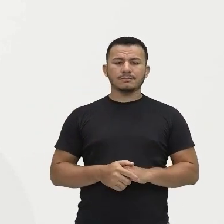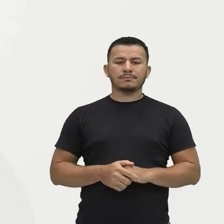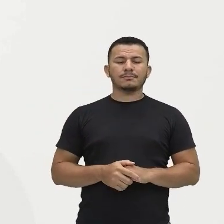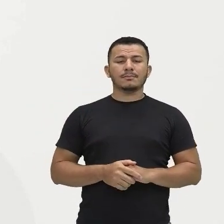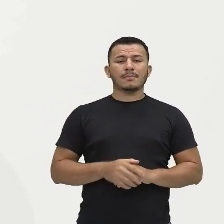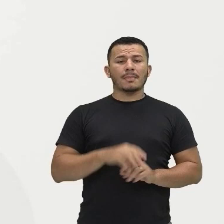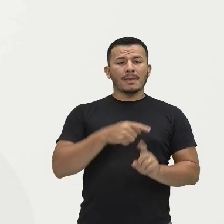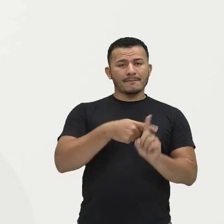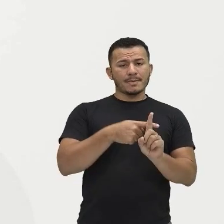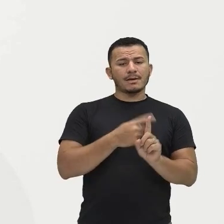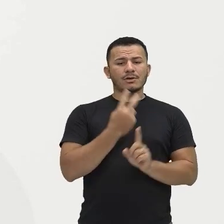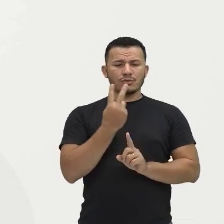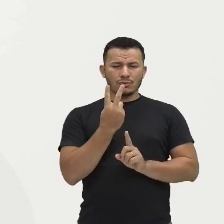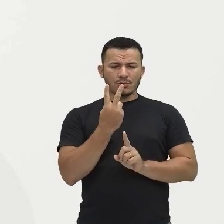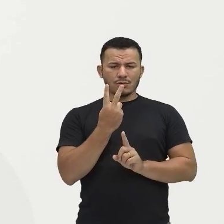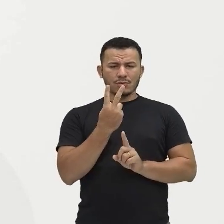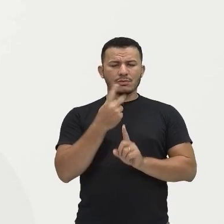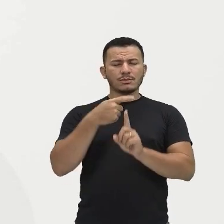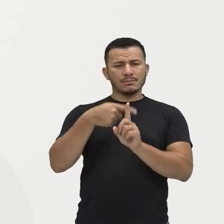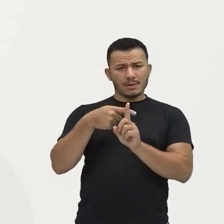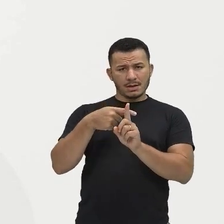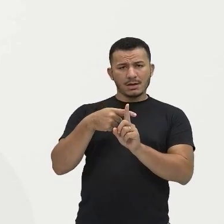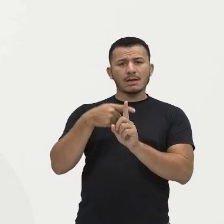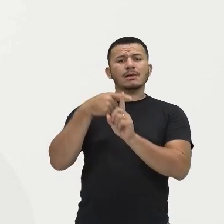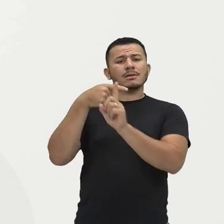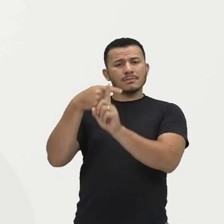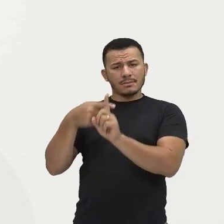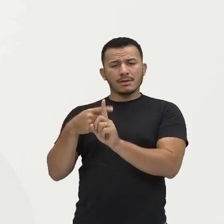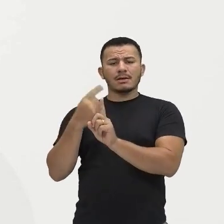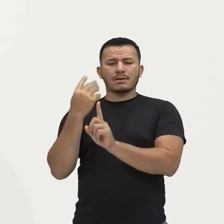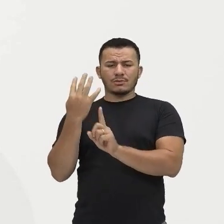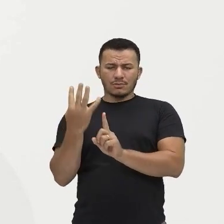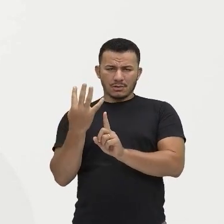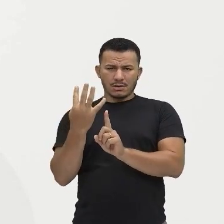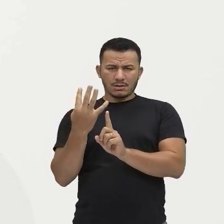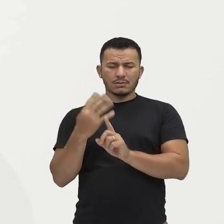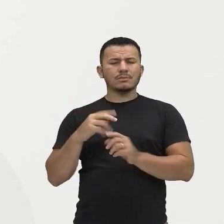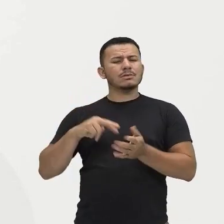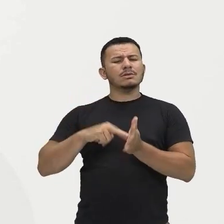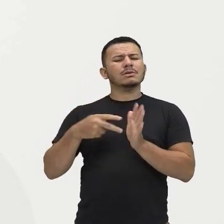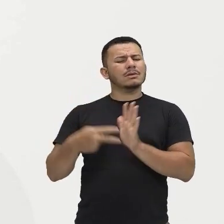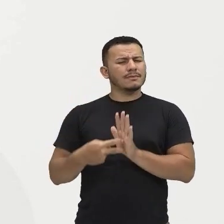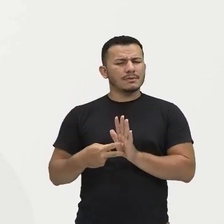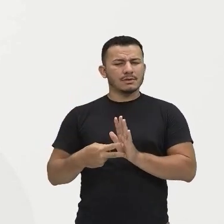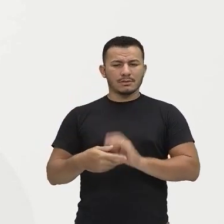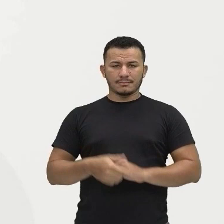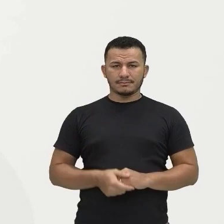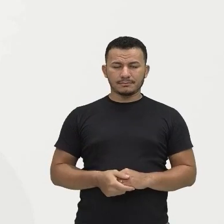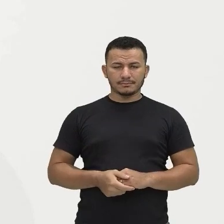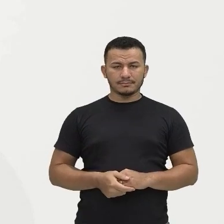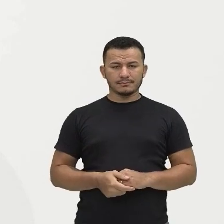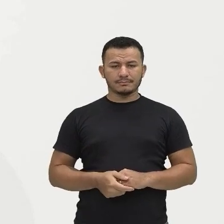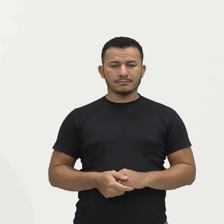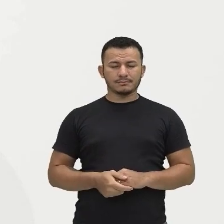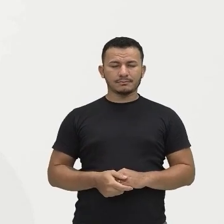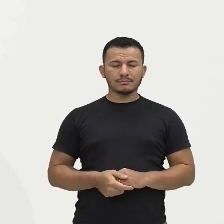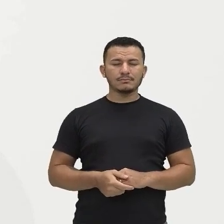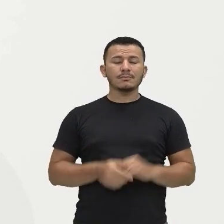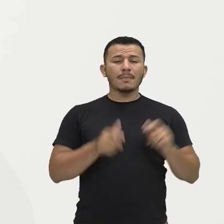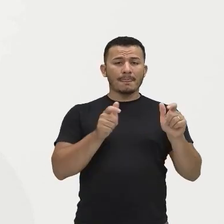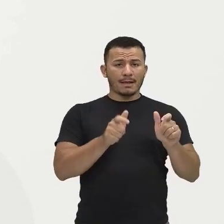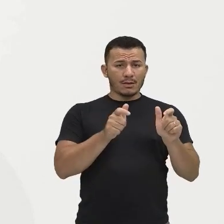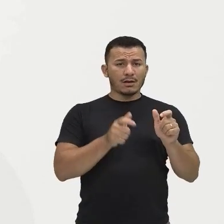2, mais 4. Quer dizer, o que significa isso? Significa que eu estou na